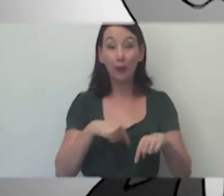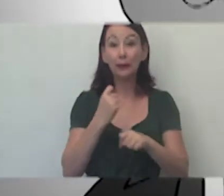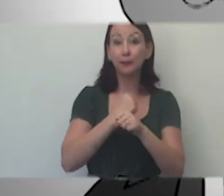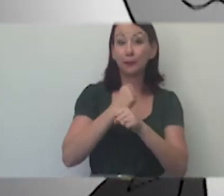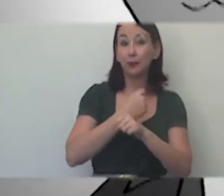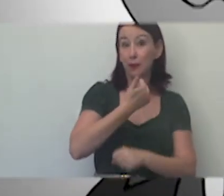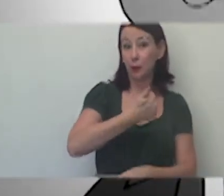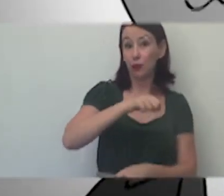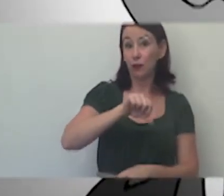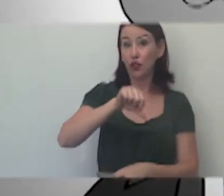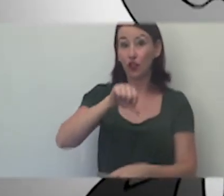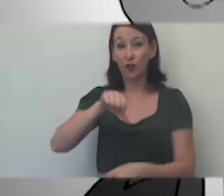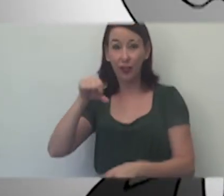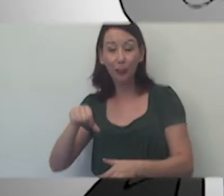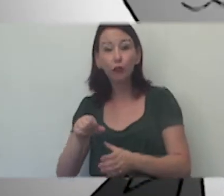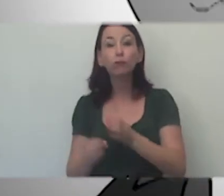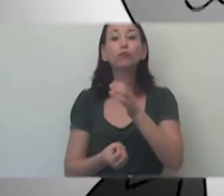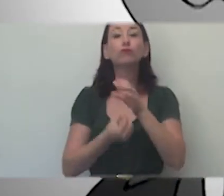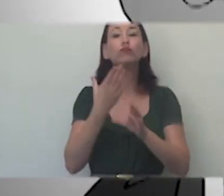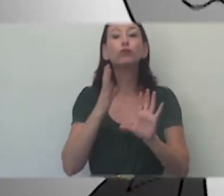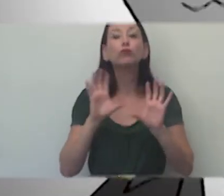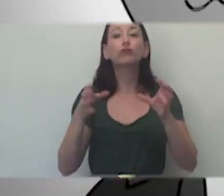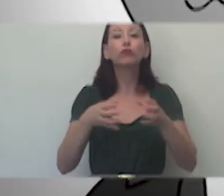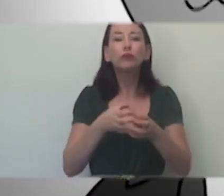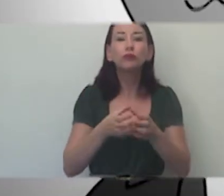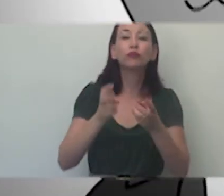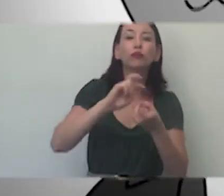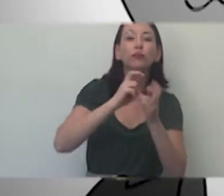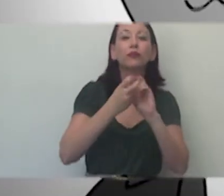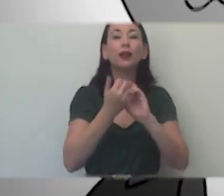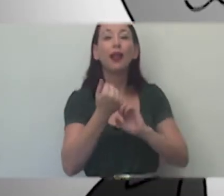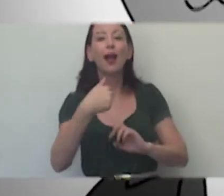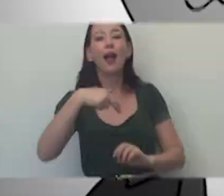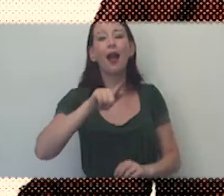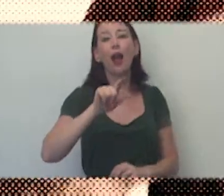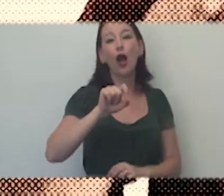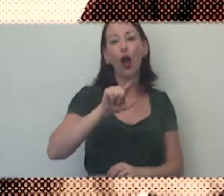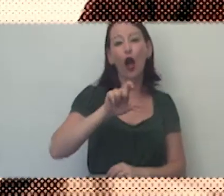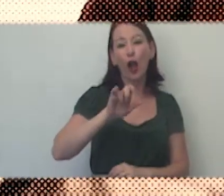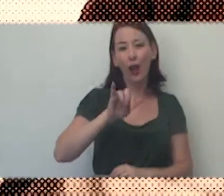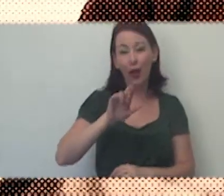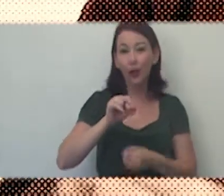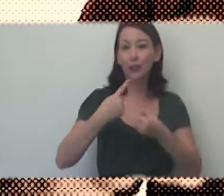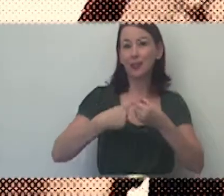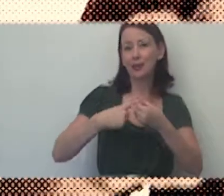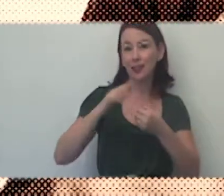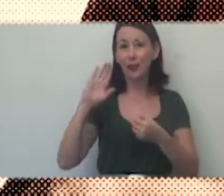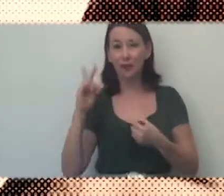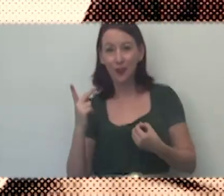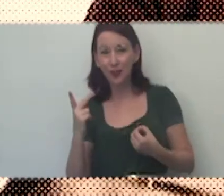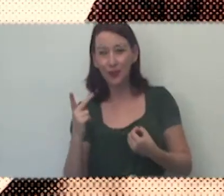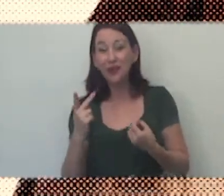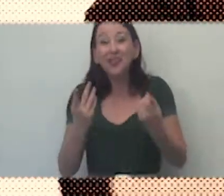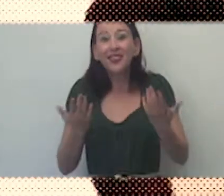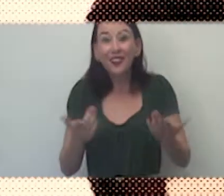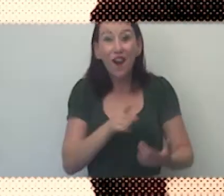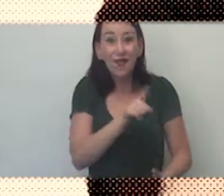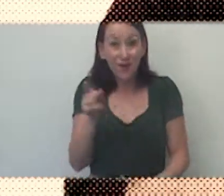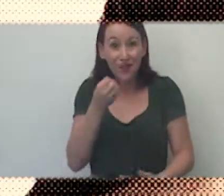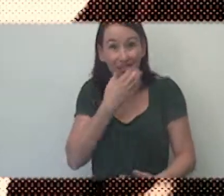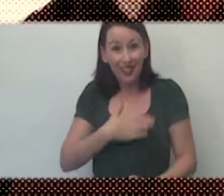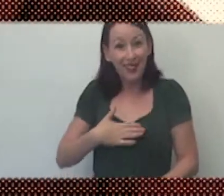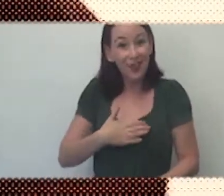o Movimento Angoleiro de Belo Horizonte. Então, meninada, vocês estão gostando? Vem com a